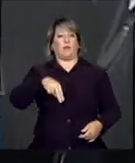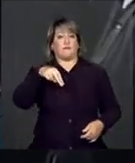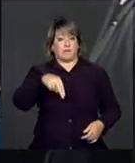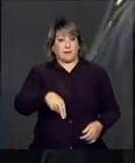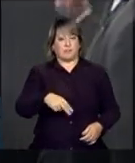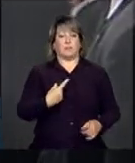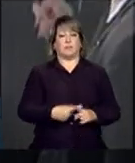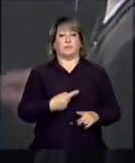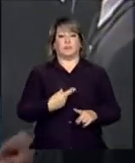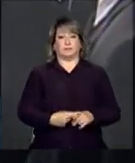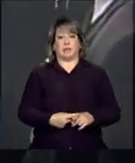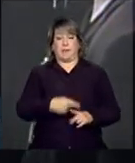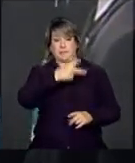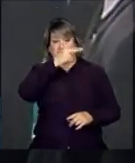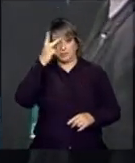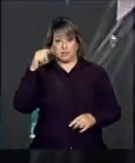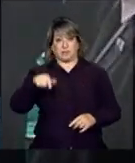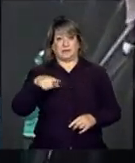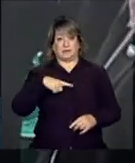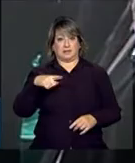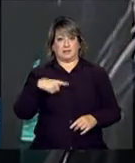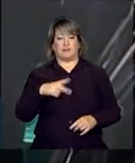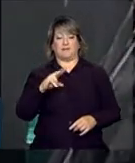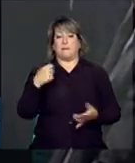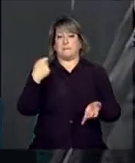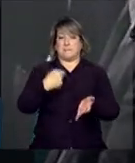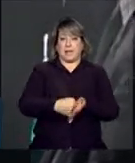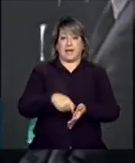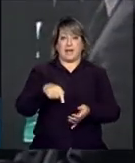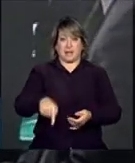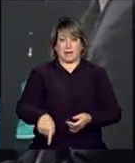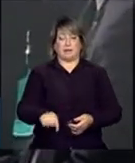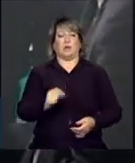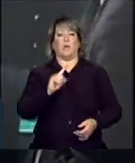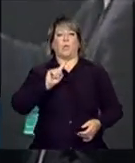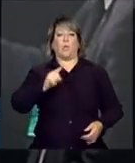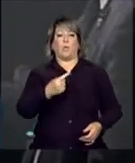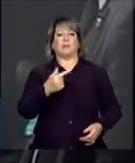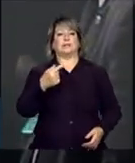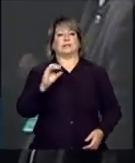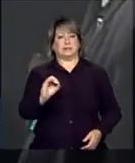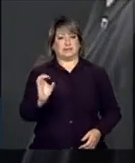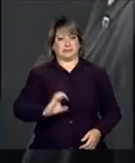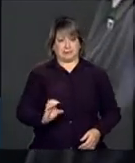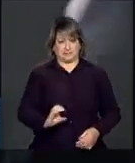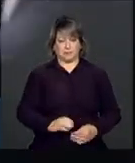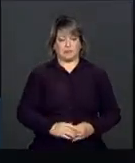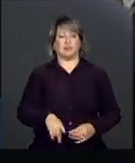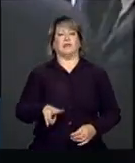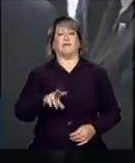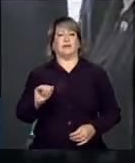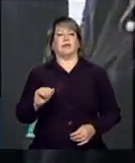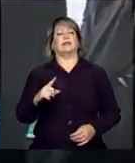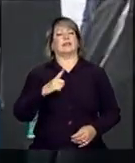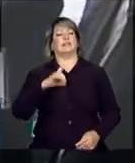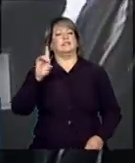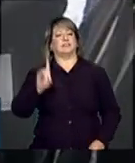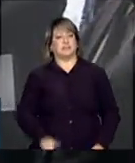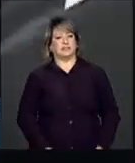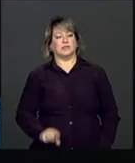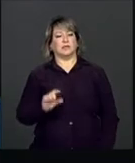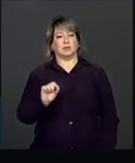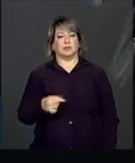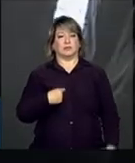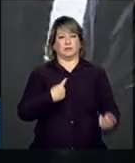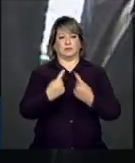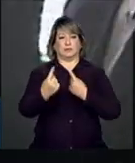embarcarem no terminal junto ao aeroporto vão pagar pela passagem R$ 1,70 e vão ter direito ao transporte na